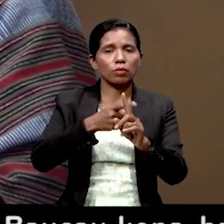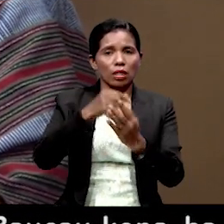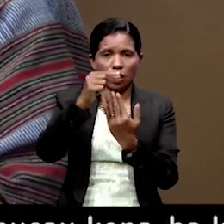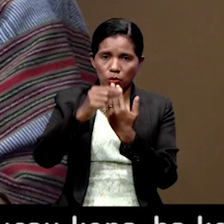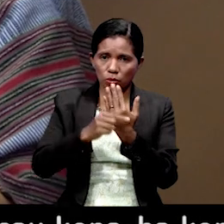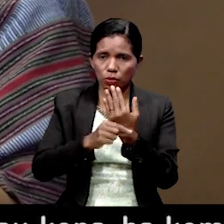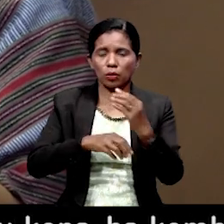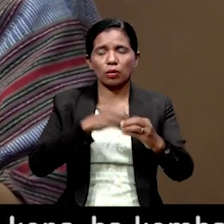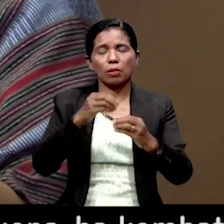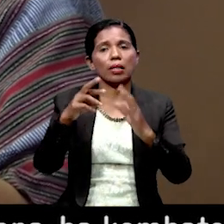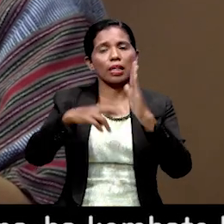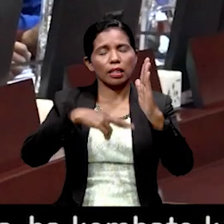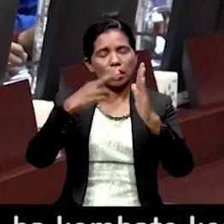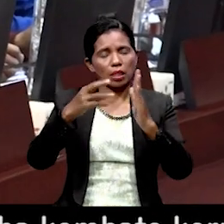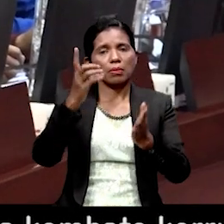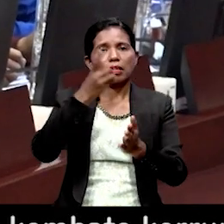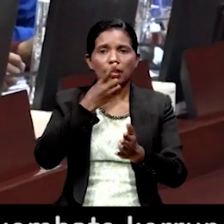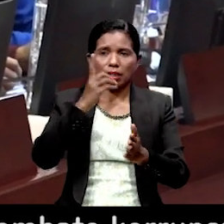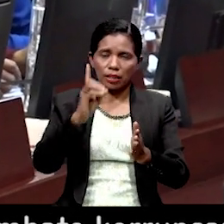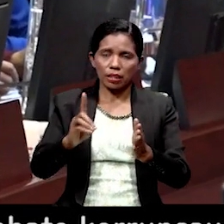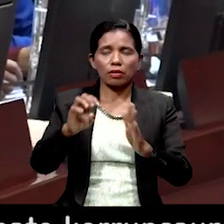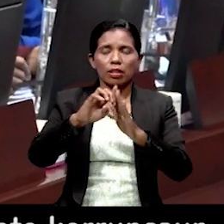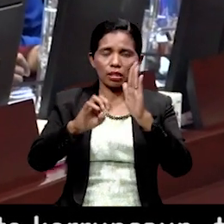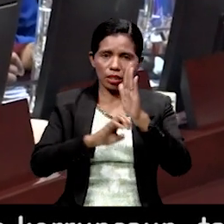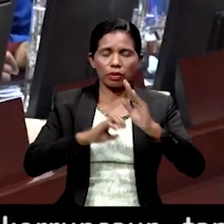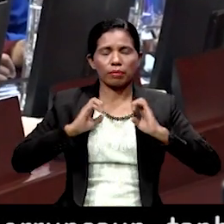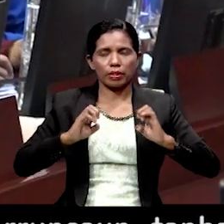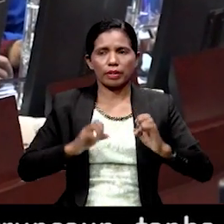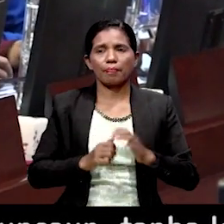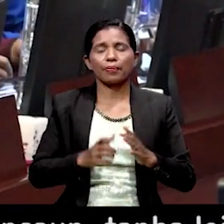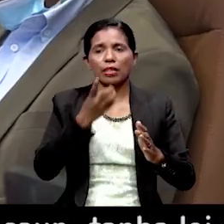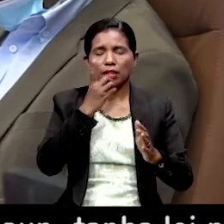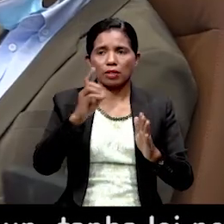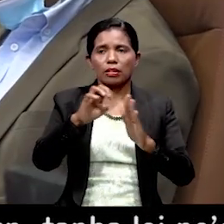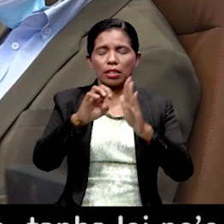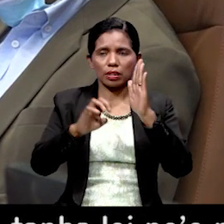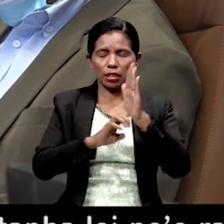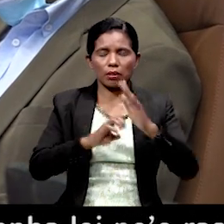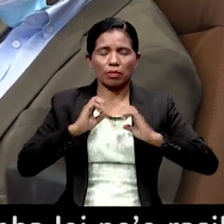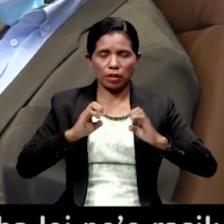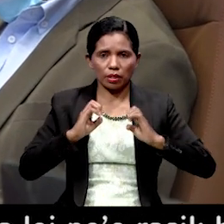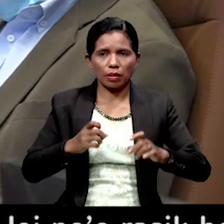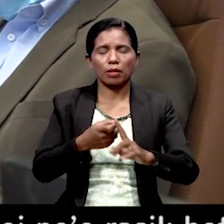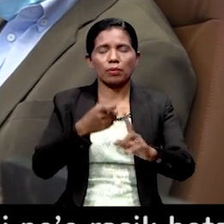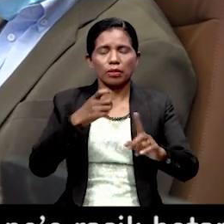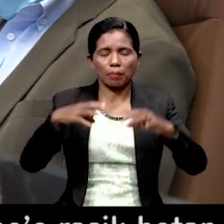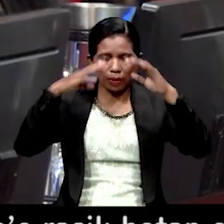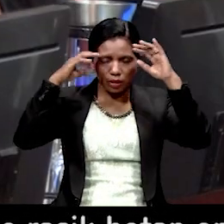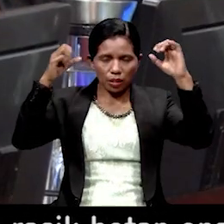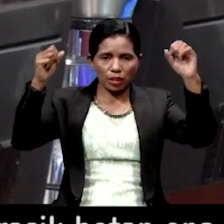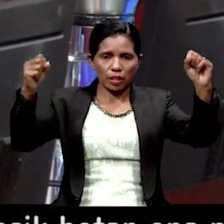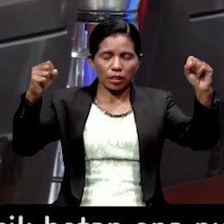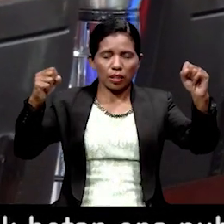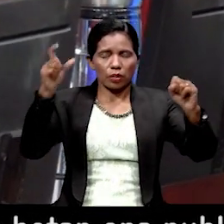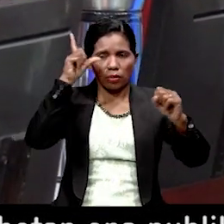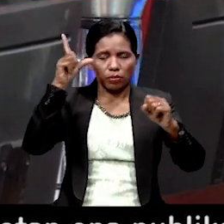quando para medida sira execução declaração de estado de emergência. Declaração de estado de emergência efetua o decreto Presidente da República número Nengul